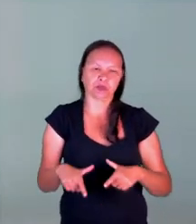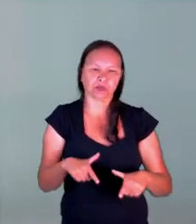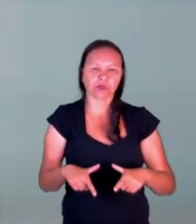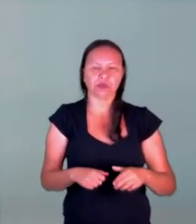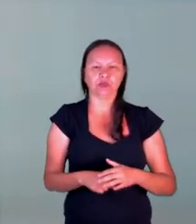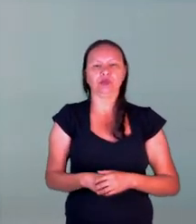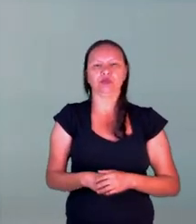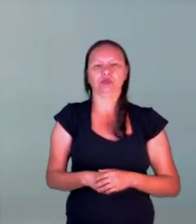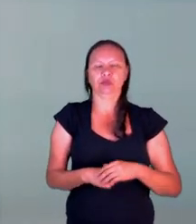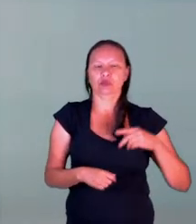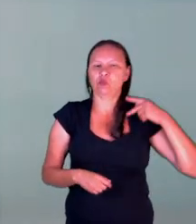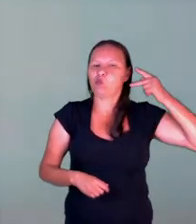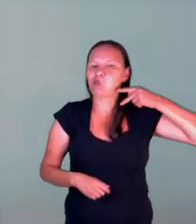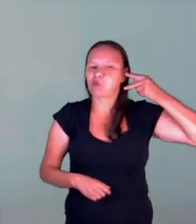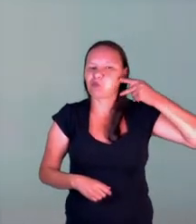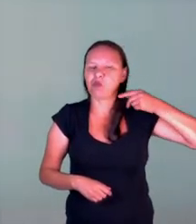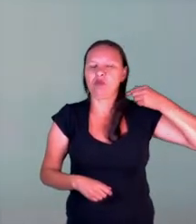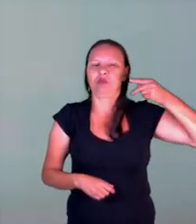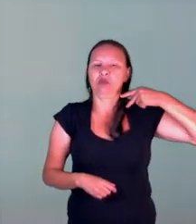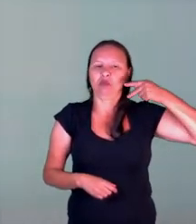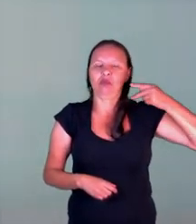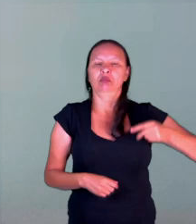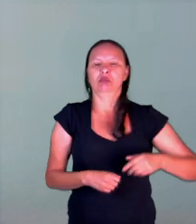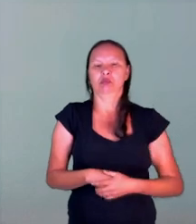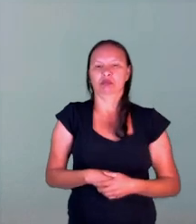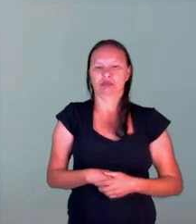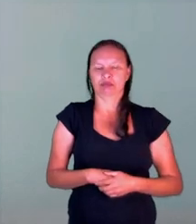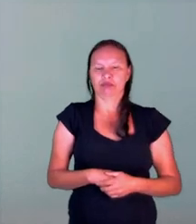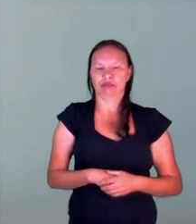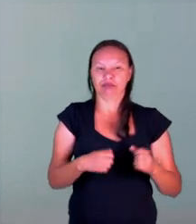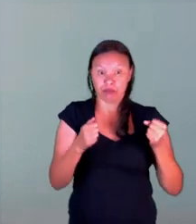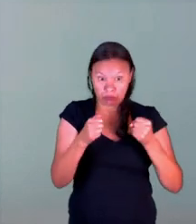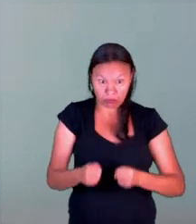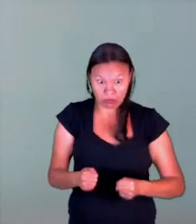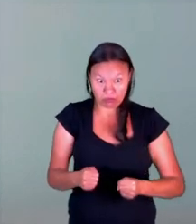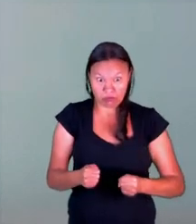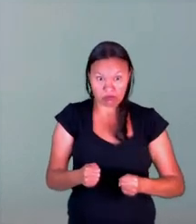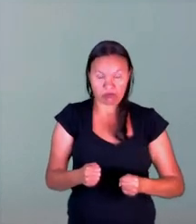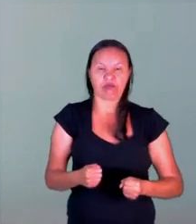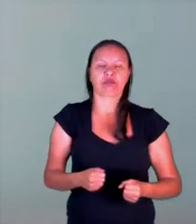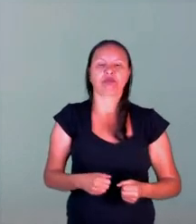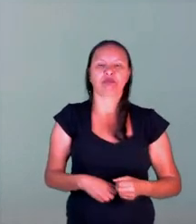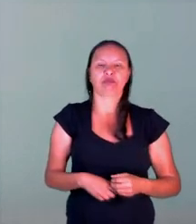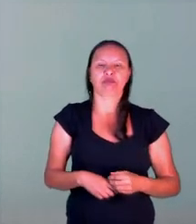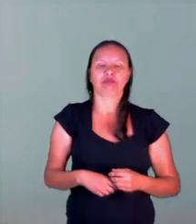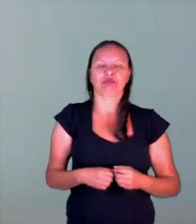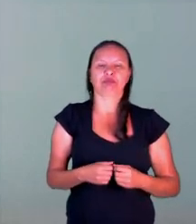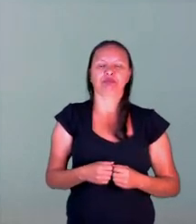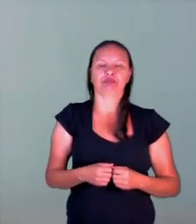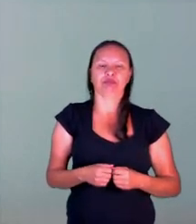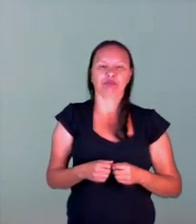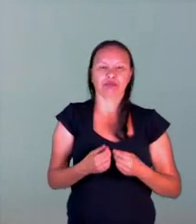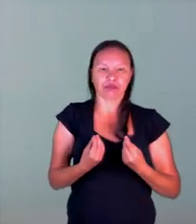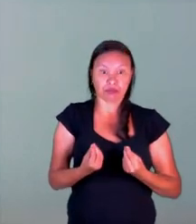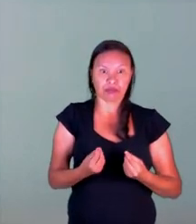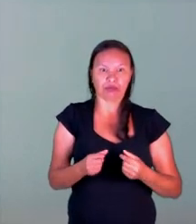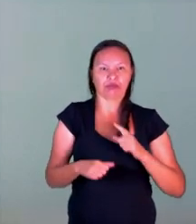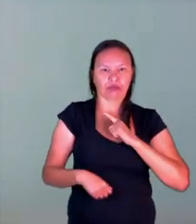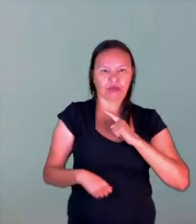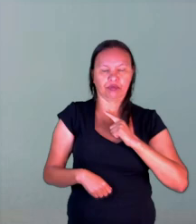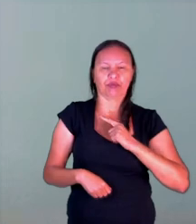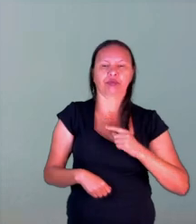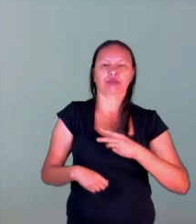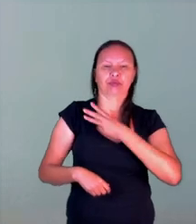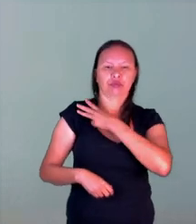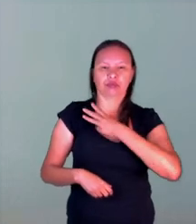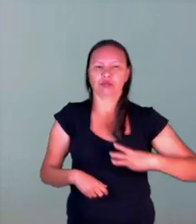promotor né procurador enfim eh pode ser sensibilizado porque é essencial ter alguém da Defensoria do Ministério Público